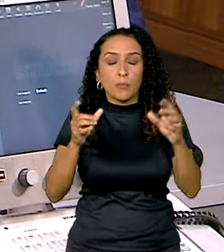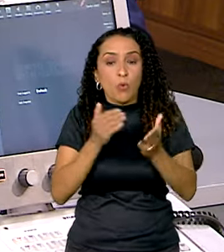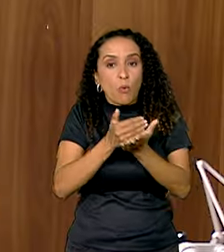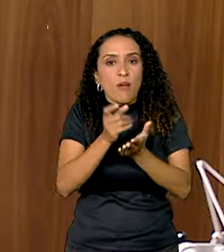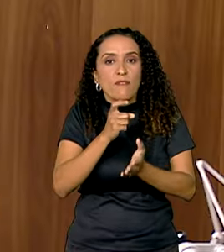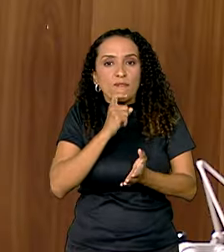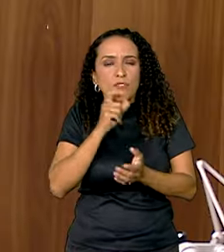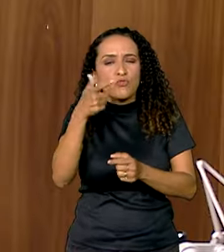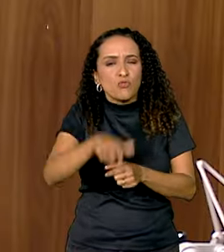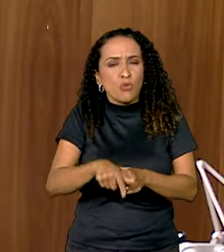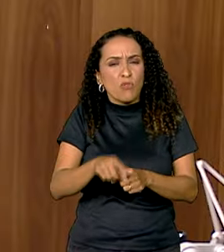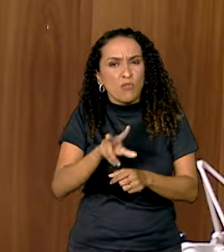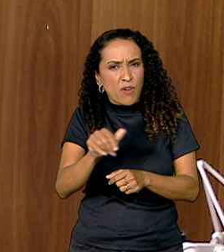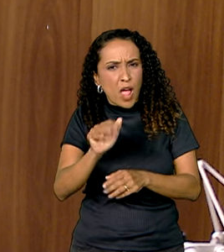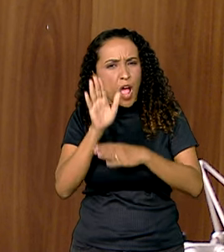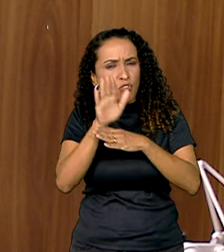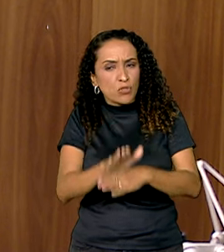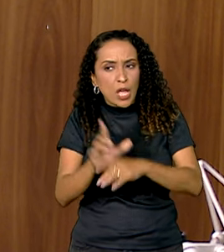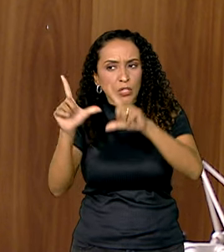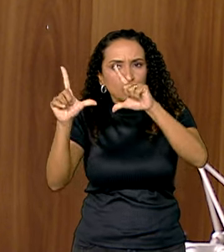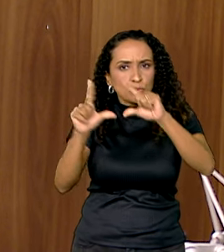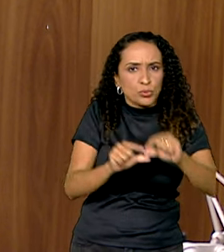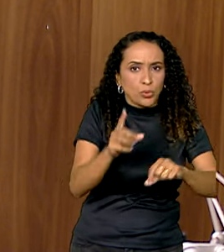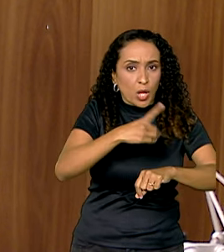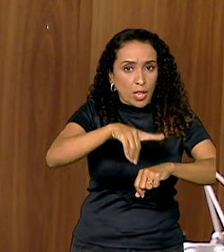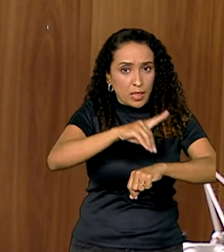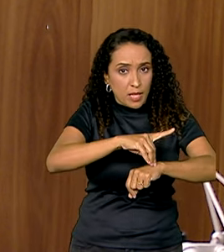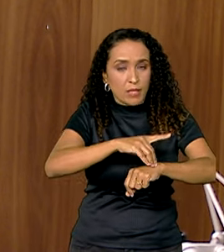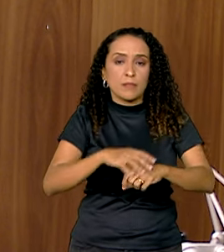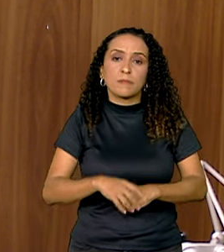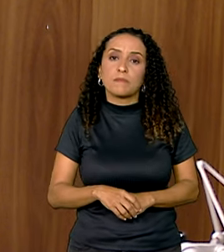um pouco mais, isso deve ajudar também a reduzir os casos de dengue?